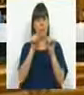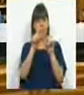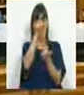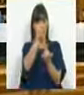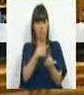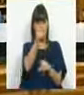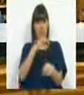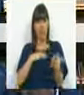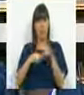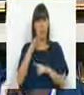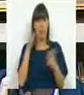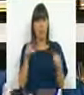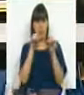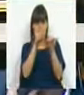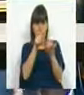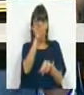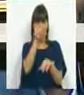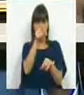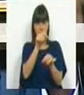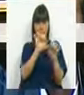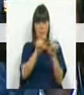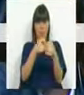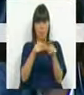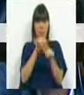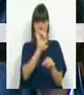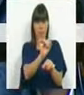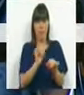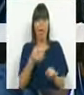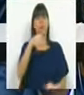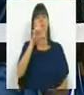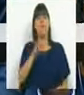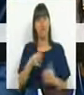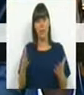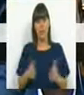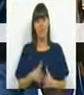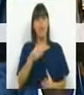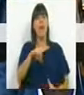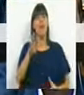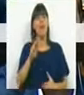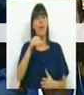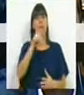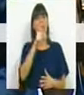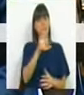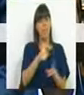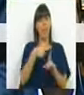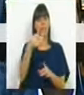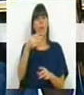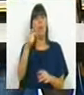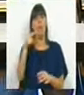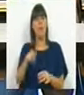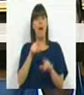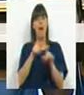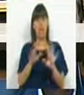É sobre si, Sr. Deputado. É sobre si e o seu partido, sobre o PCP, sobre o PEV e sobre o PAN,